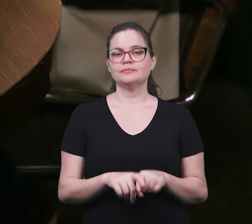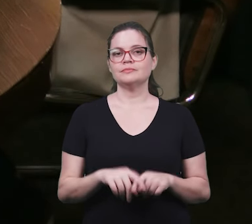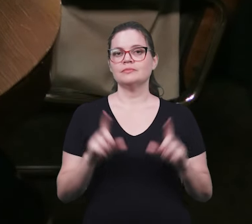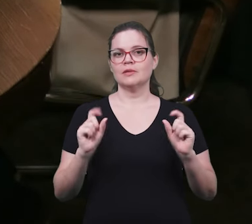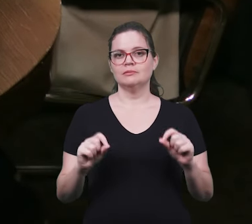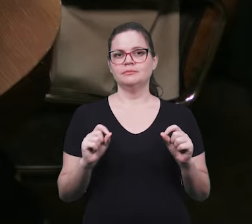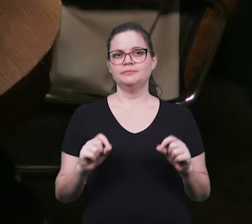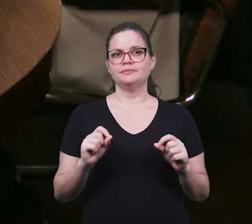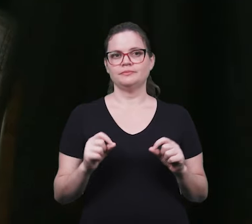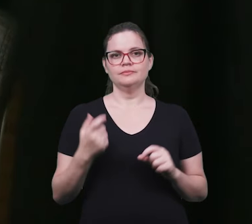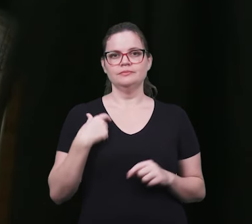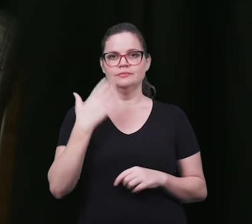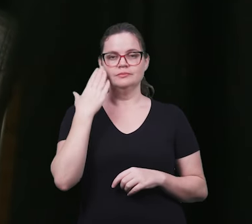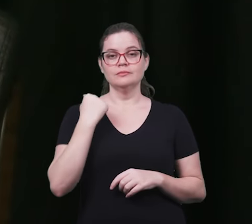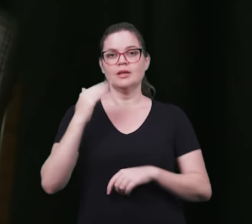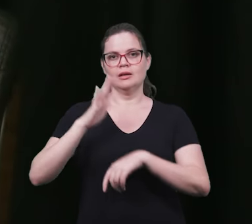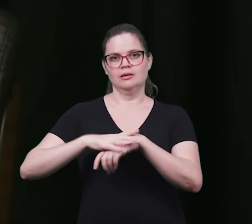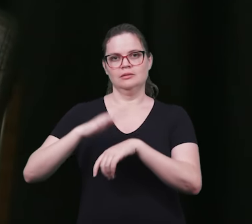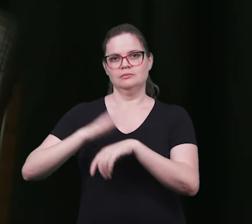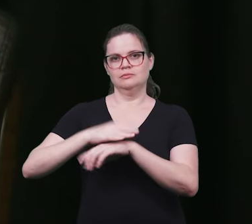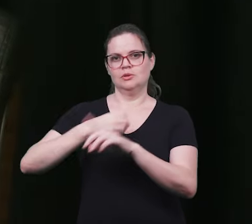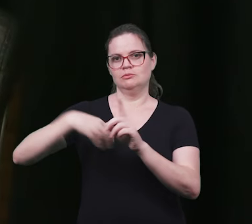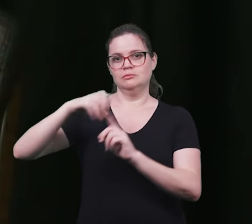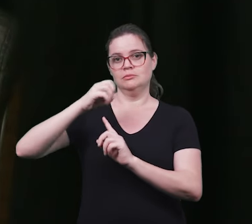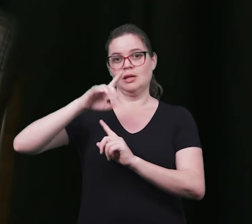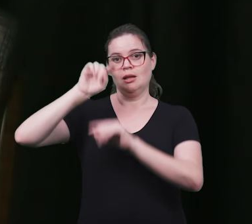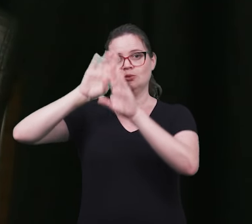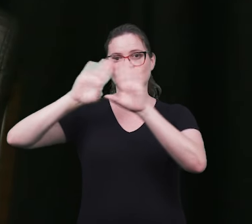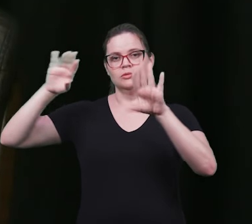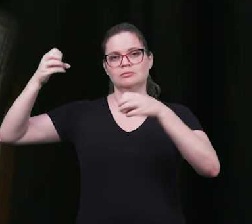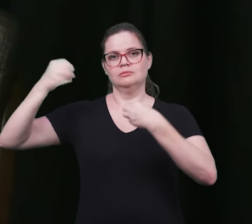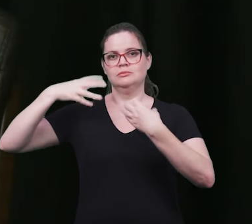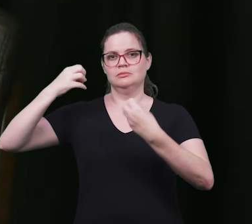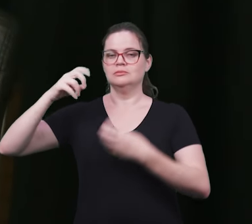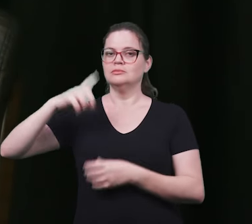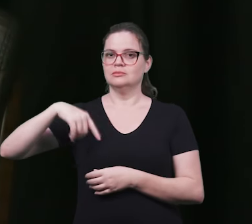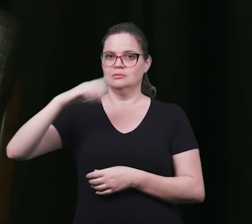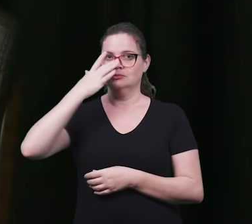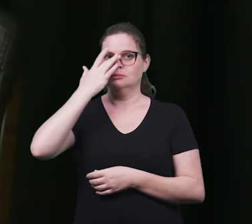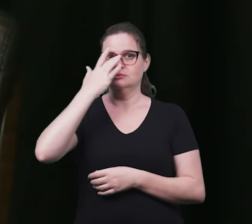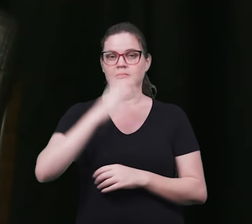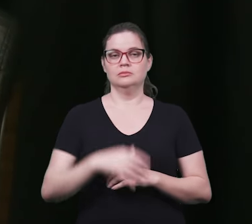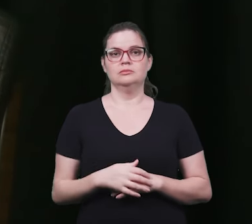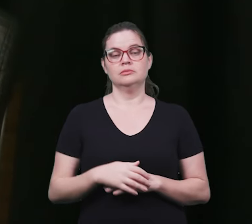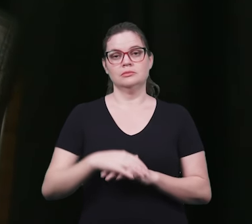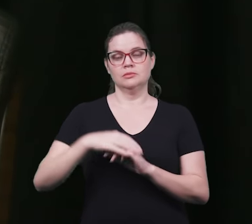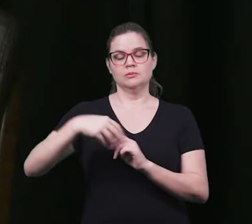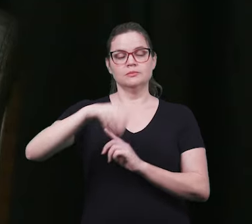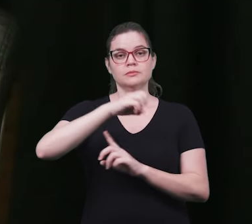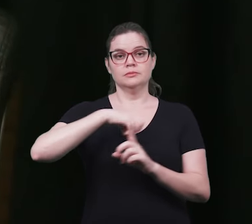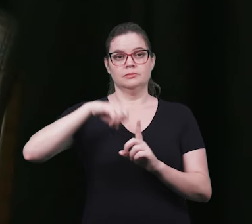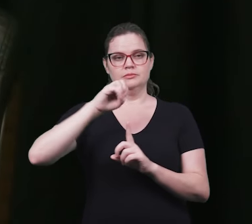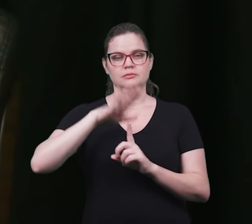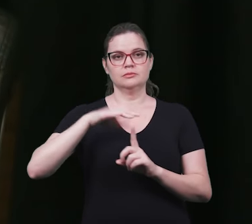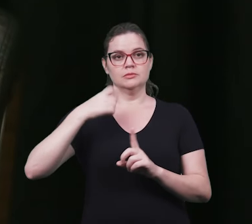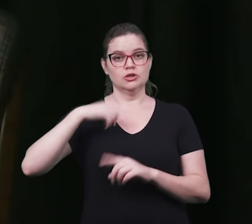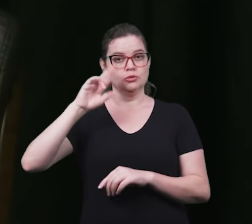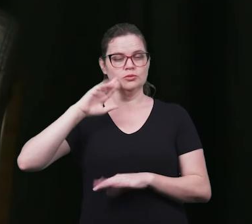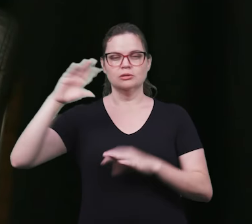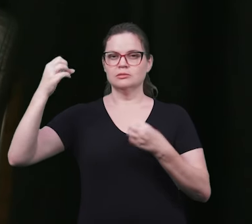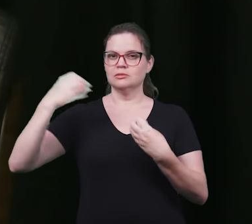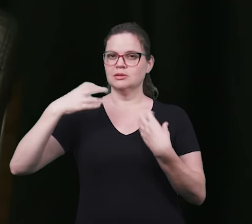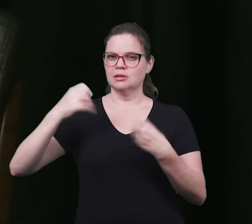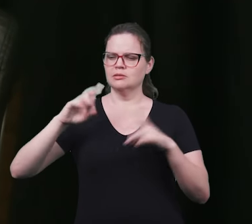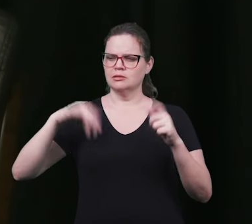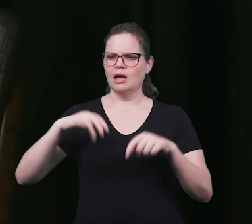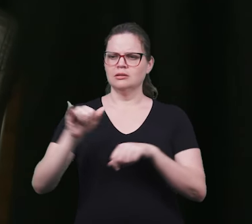é um recurso da eternidade, que isso é importante, né? É que a gente chama um meio de graça que o Senhor nos